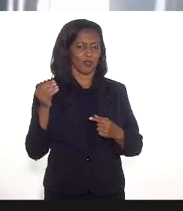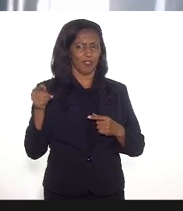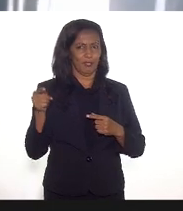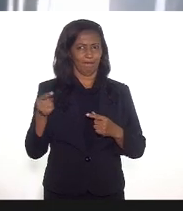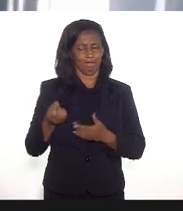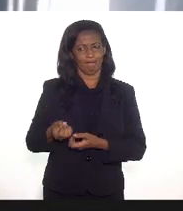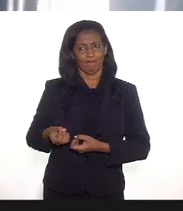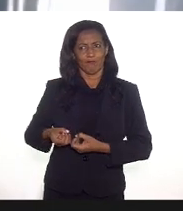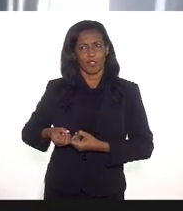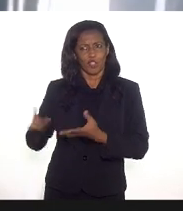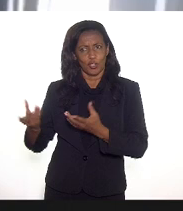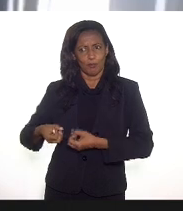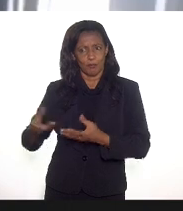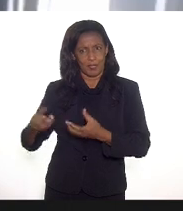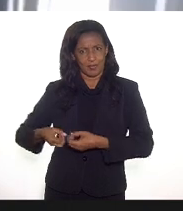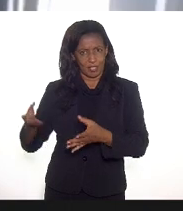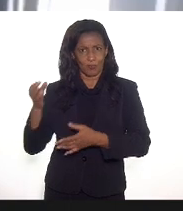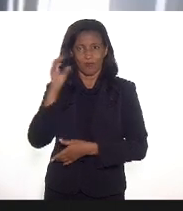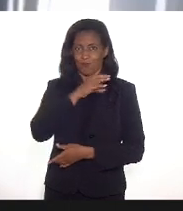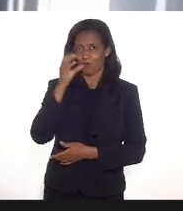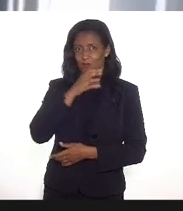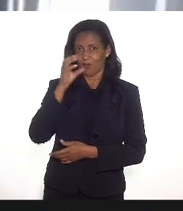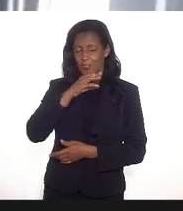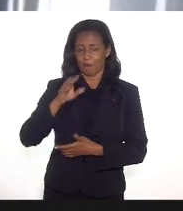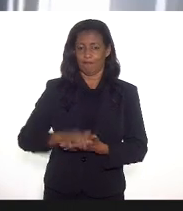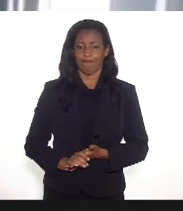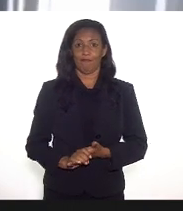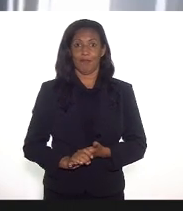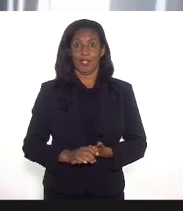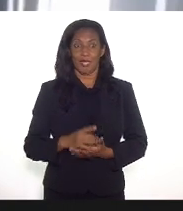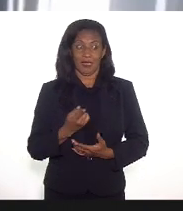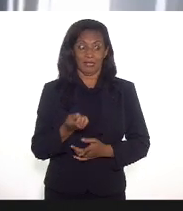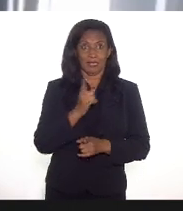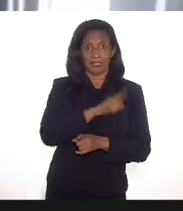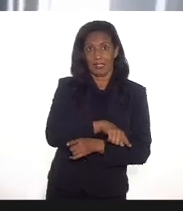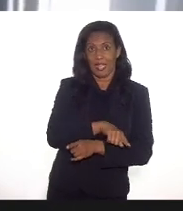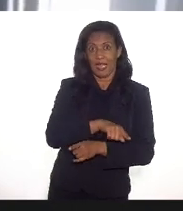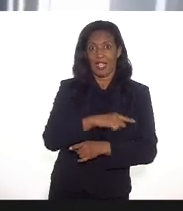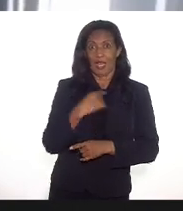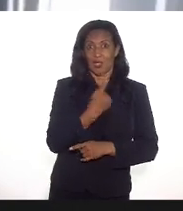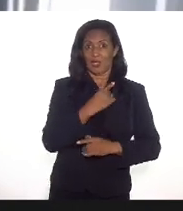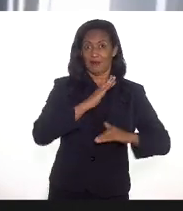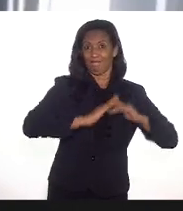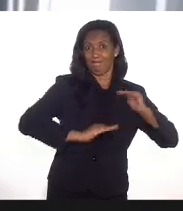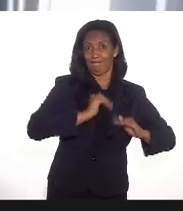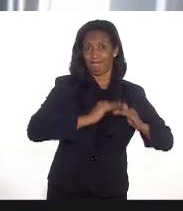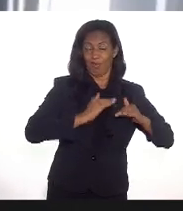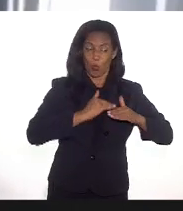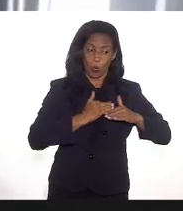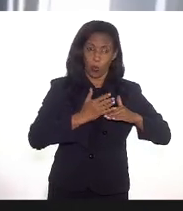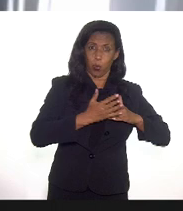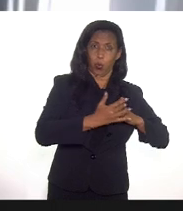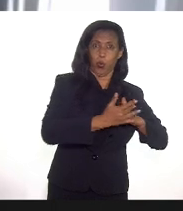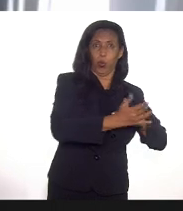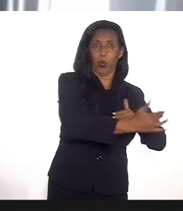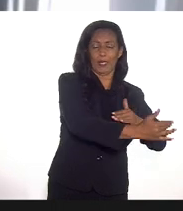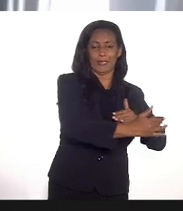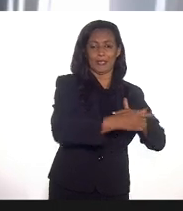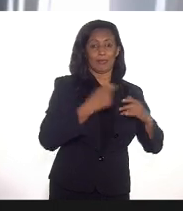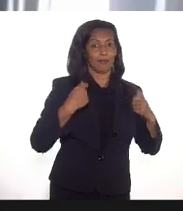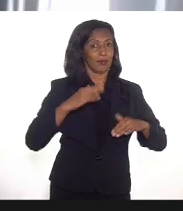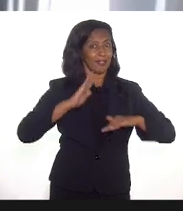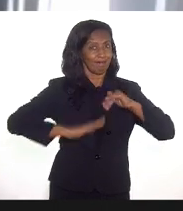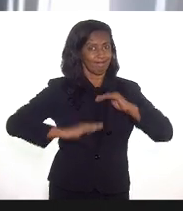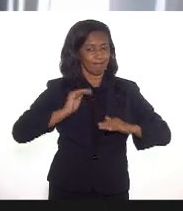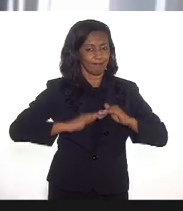despesas correntes, às emergências, enfim, e, ao mesmo tempo, a nossa capacidade de projetar no longo prazo. Não é? Temos que ter capacidade de